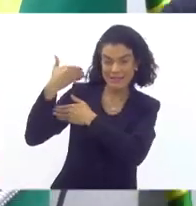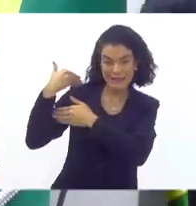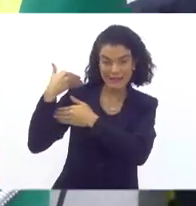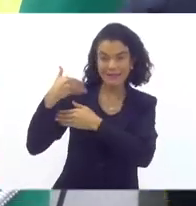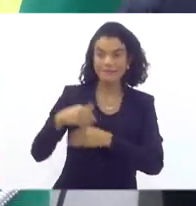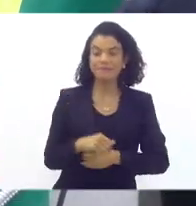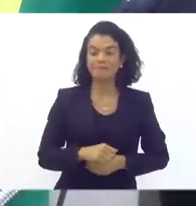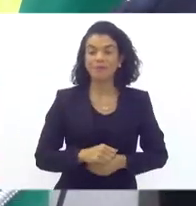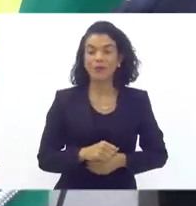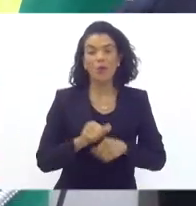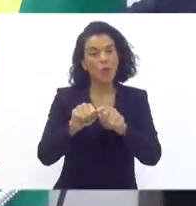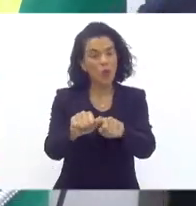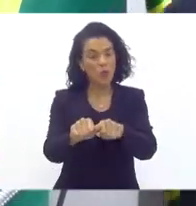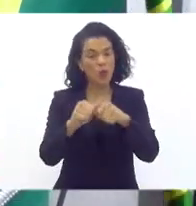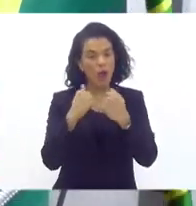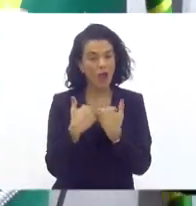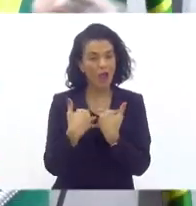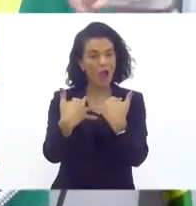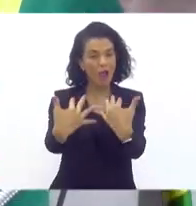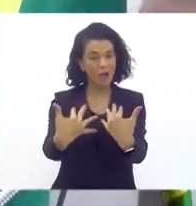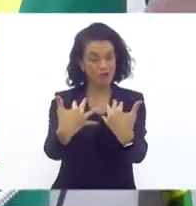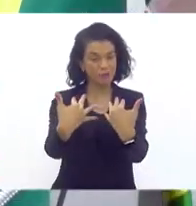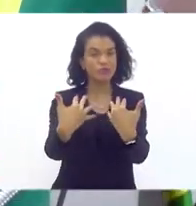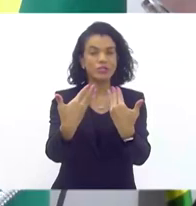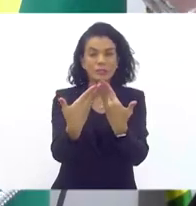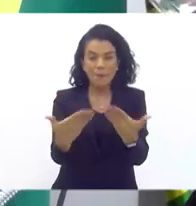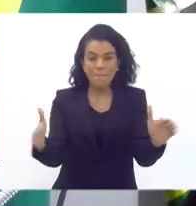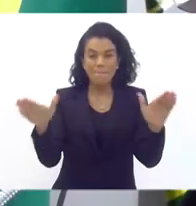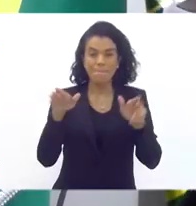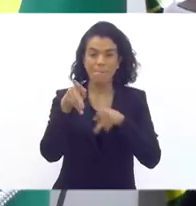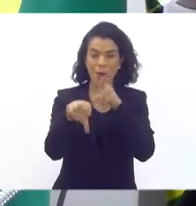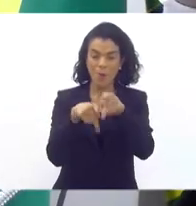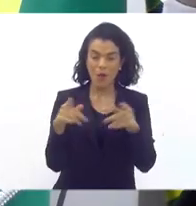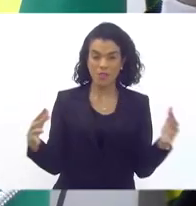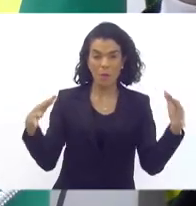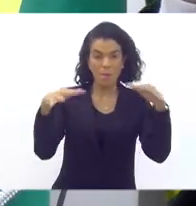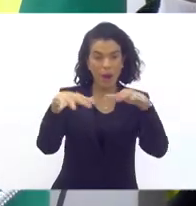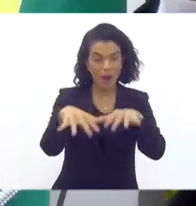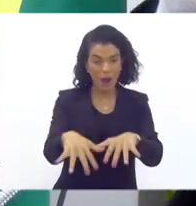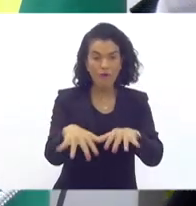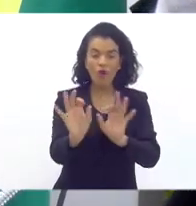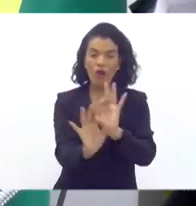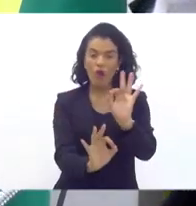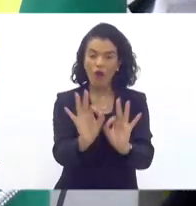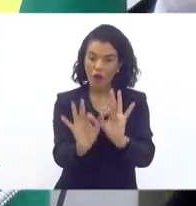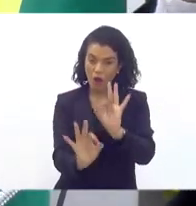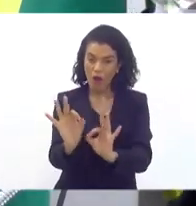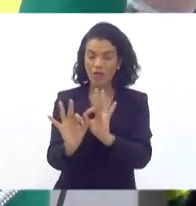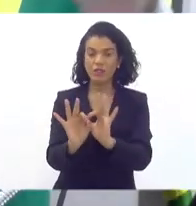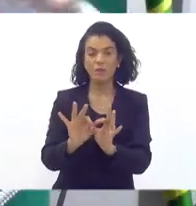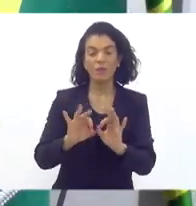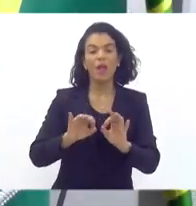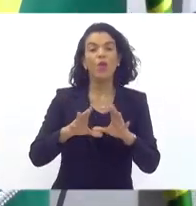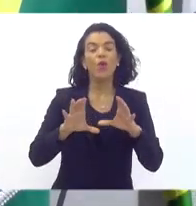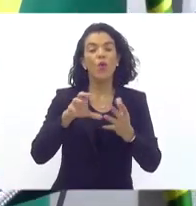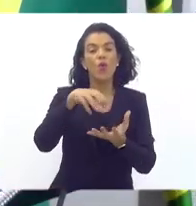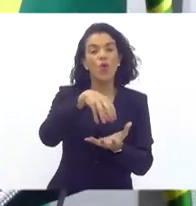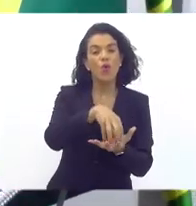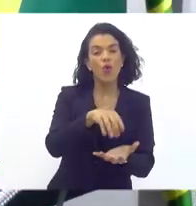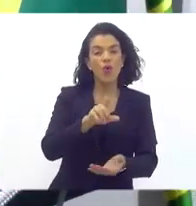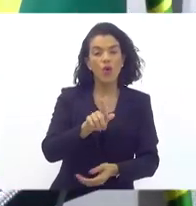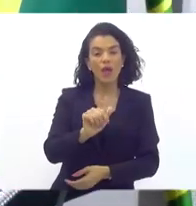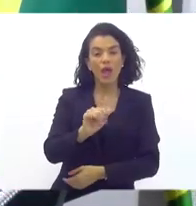uma audiência realizada um evento realizado nessa casa é que foi organizado pelo Gabinete do deputado federal